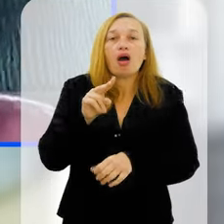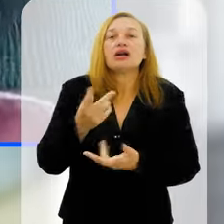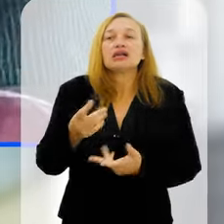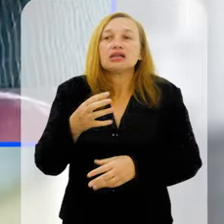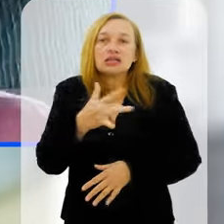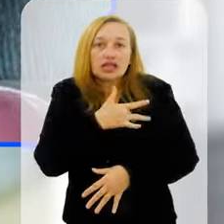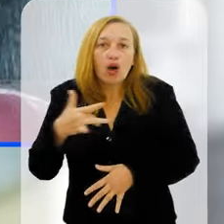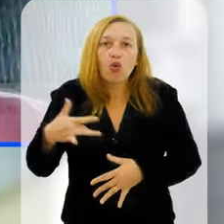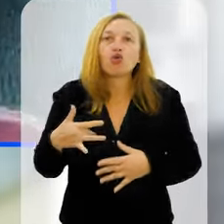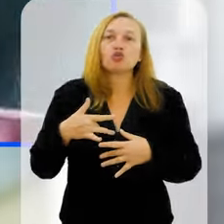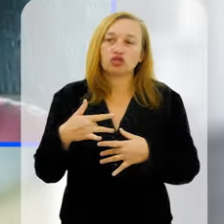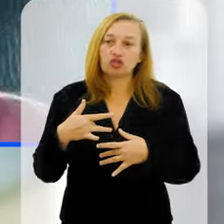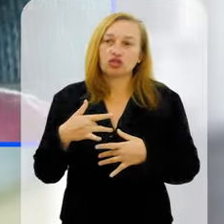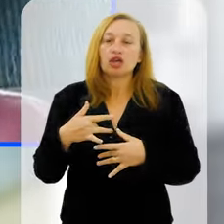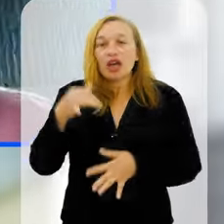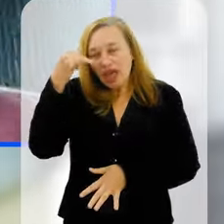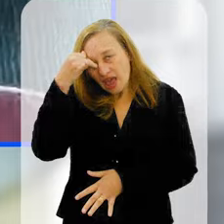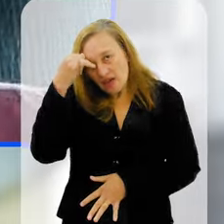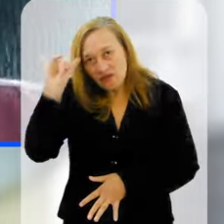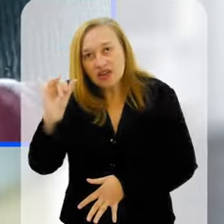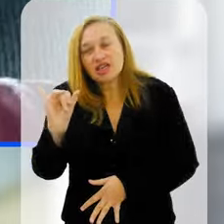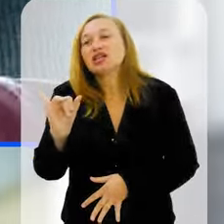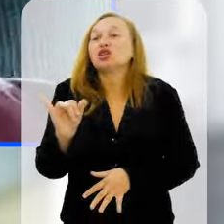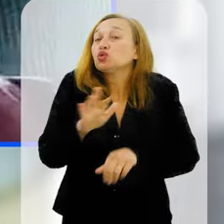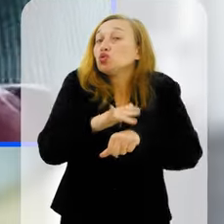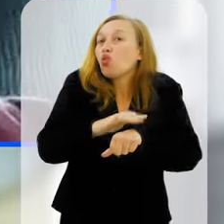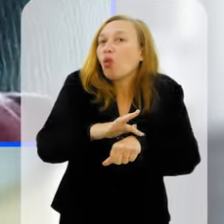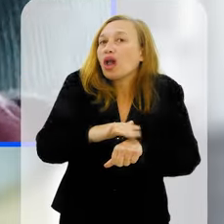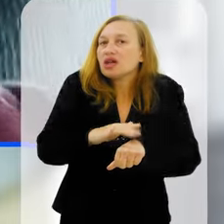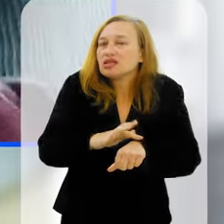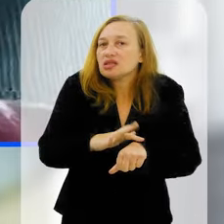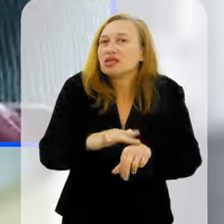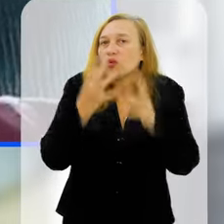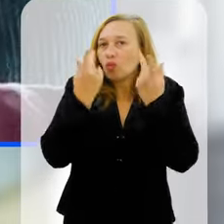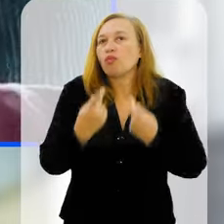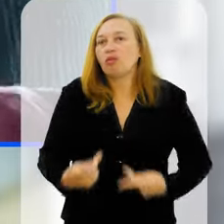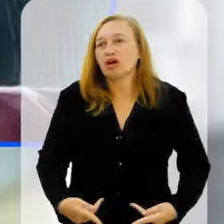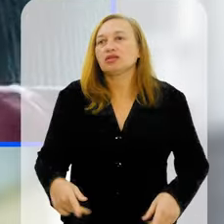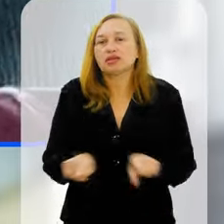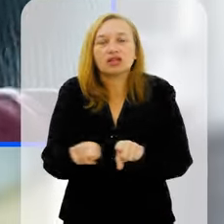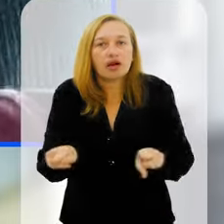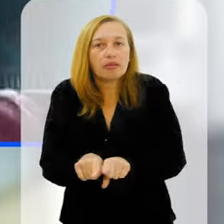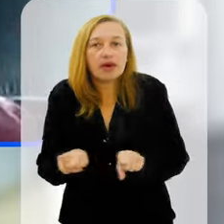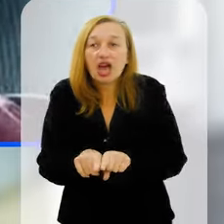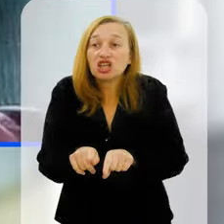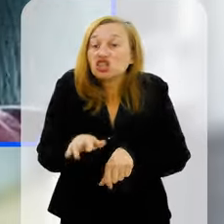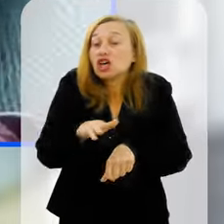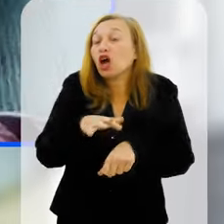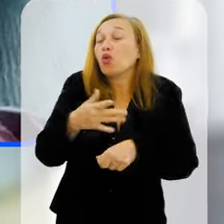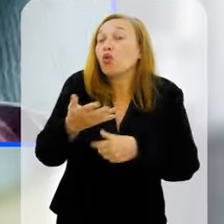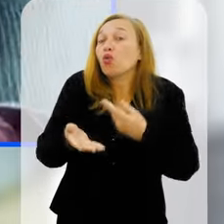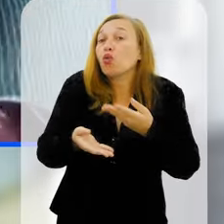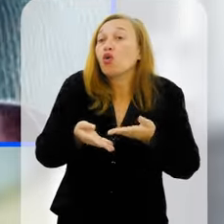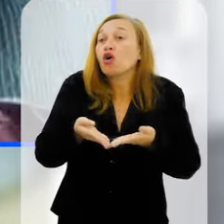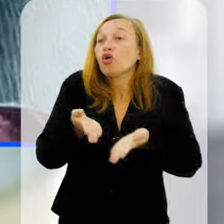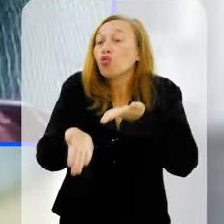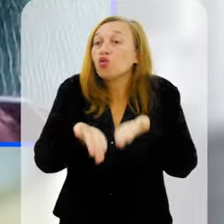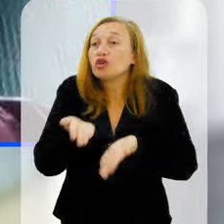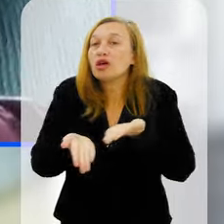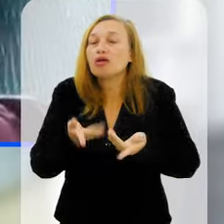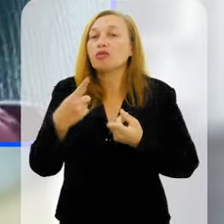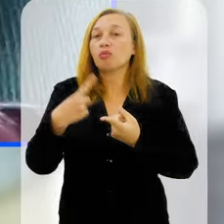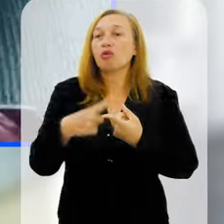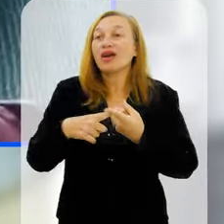humana, tá? A gente evita zoonoses, a gente está, na verdade, também cuidando do conceito de saúde